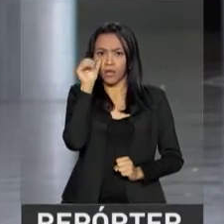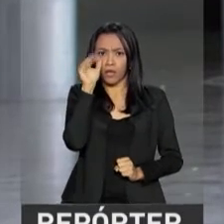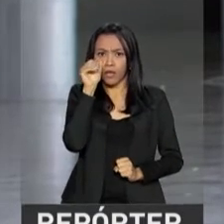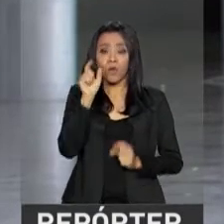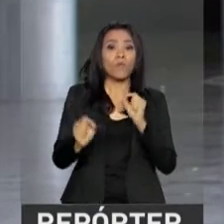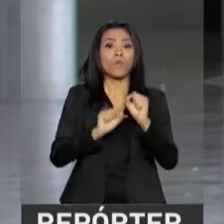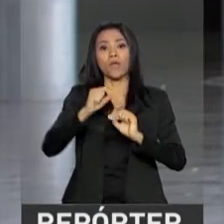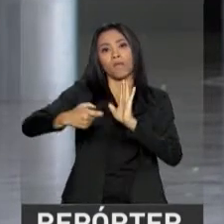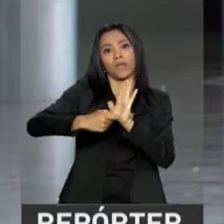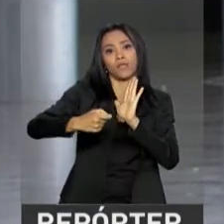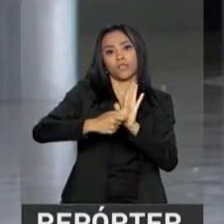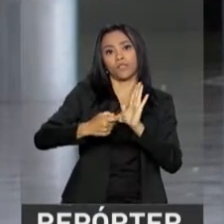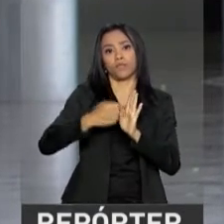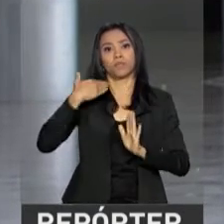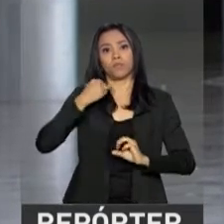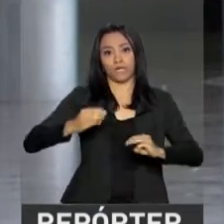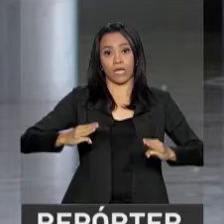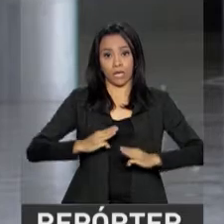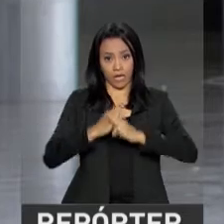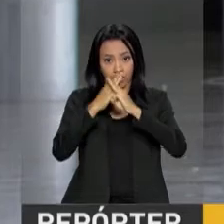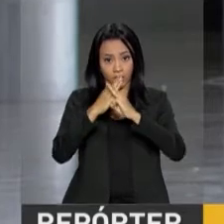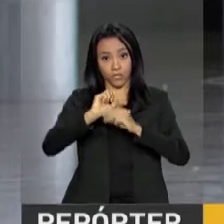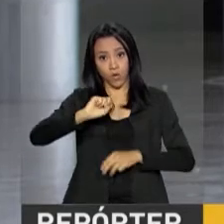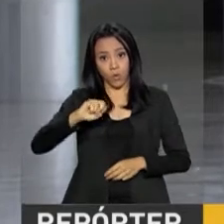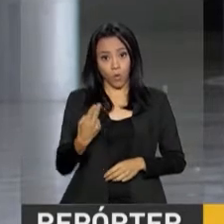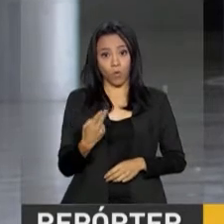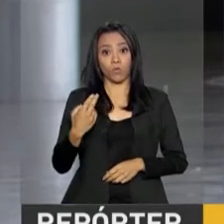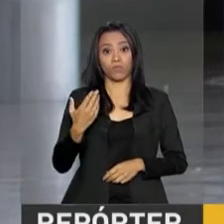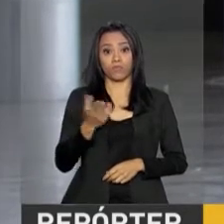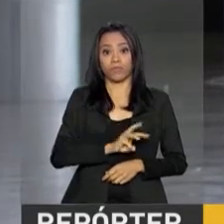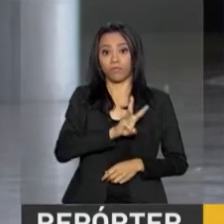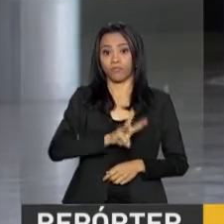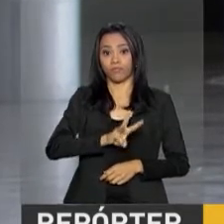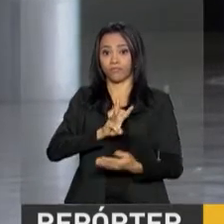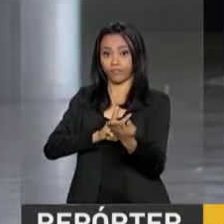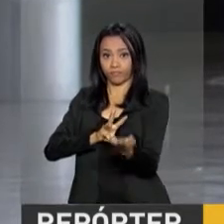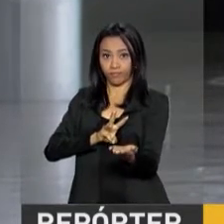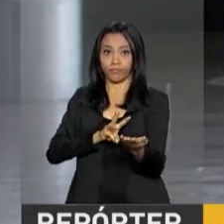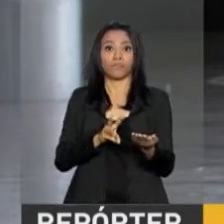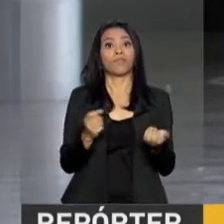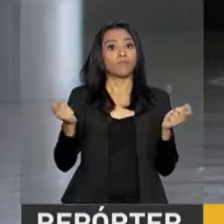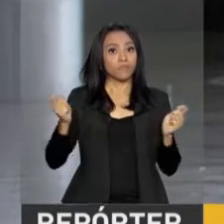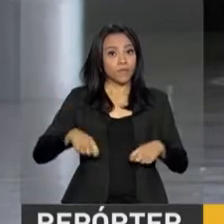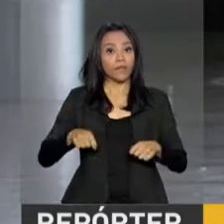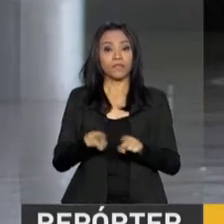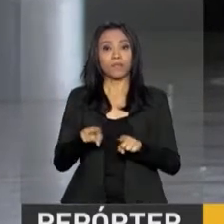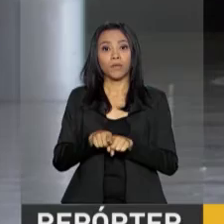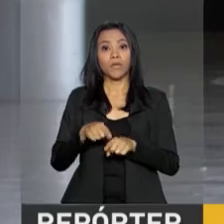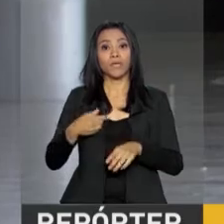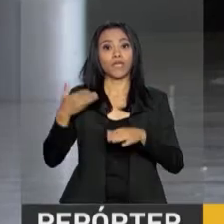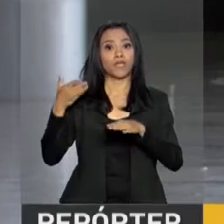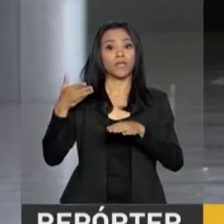aplicativo caixa trabalhador ou pelo site do banco é possível também consultar pela